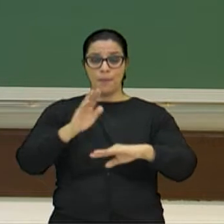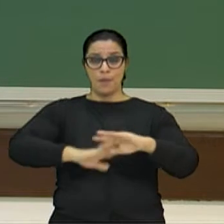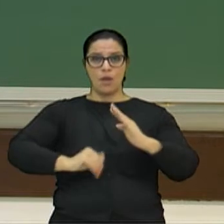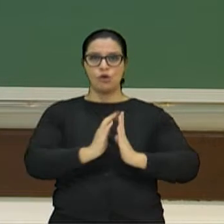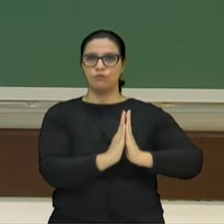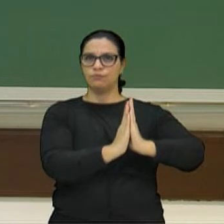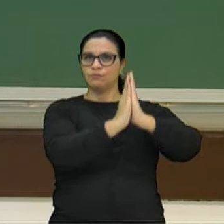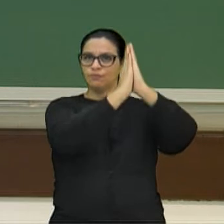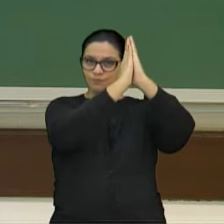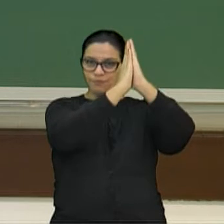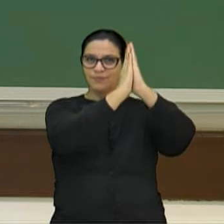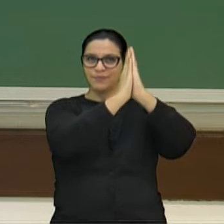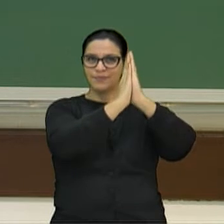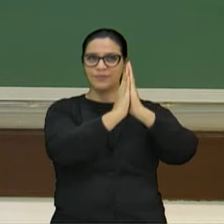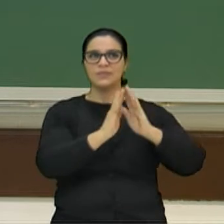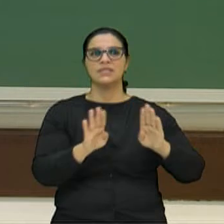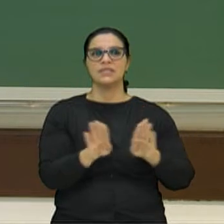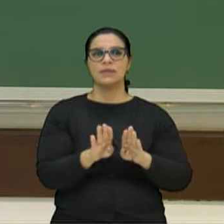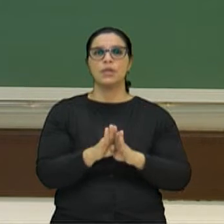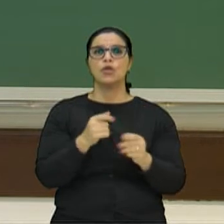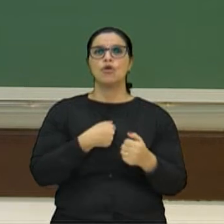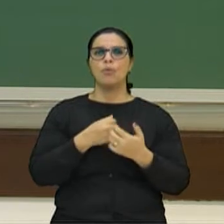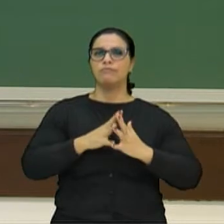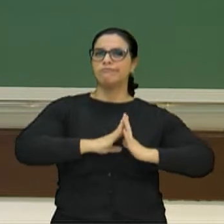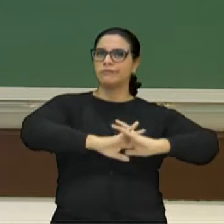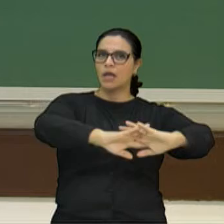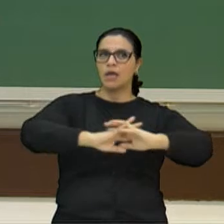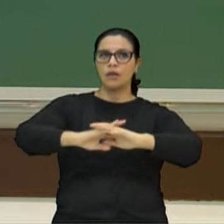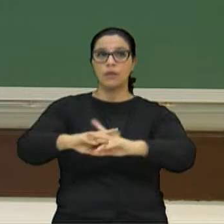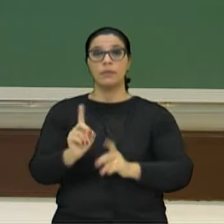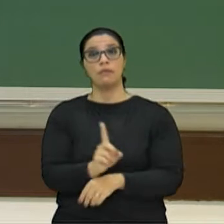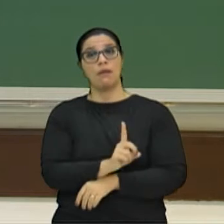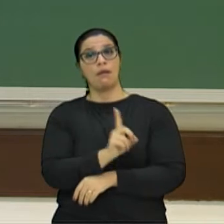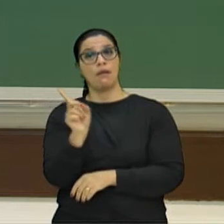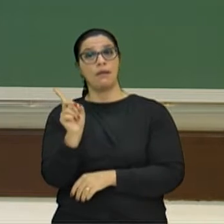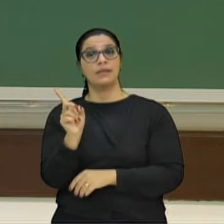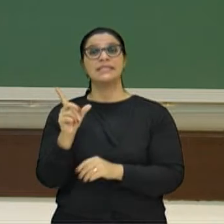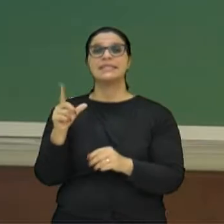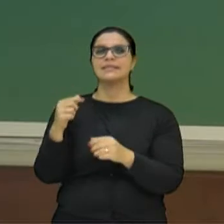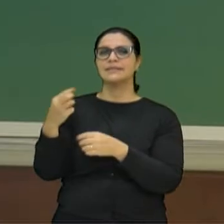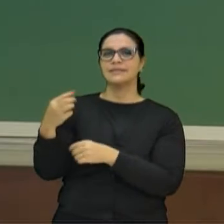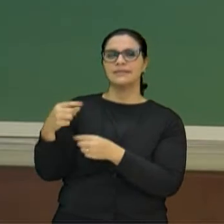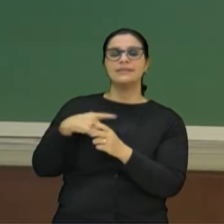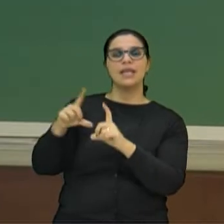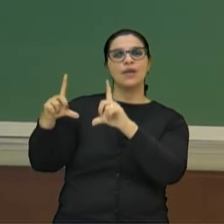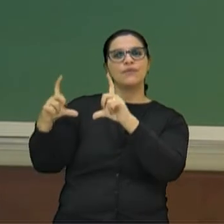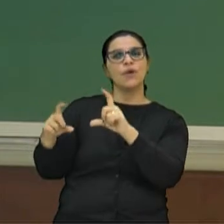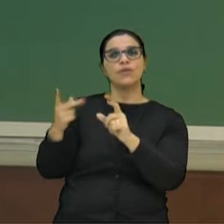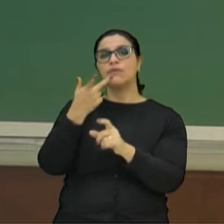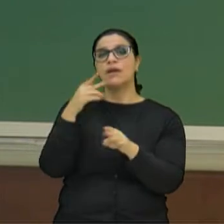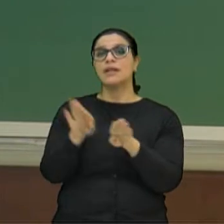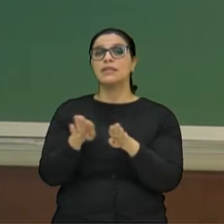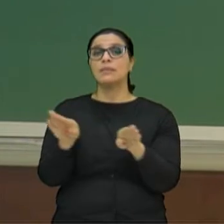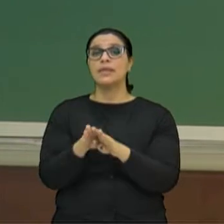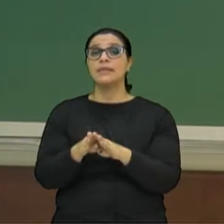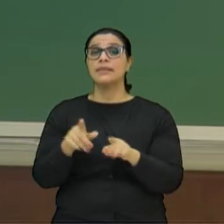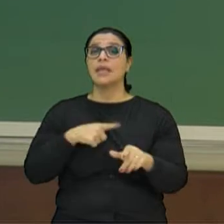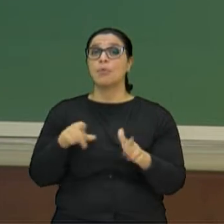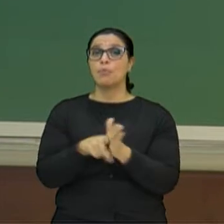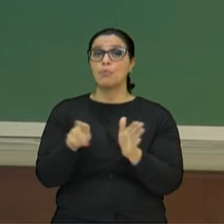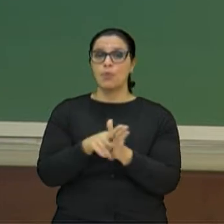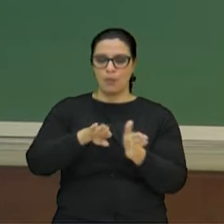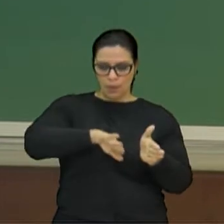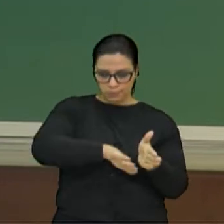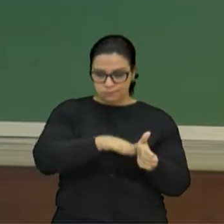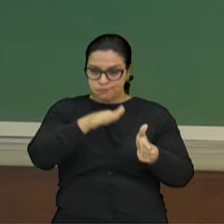braços esticados, deve estar numa situação de alongamento também. E tem uma terceira situação aqui na última que está utilizando de um aparelho. Então esse